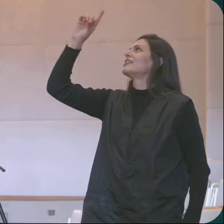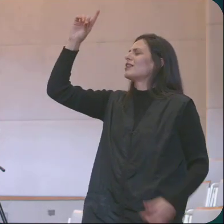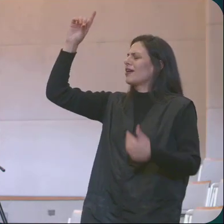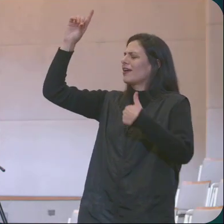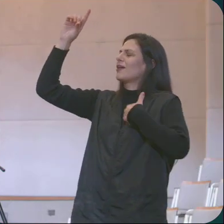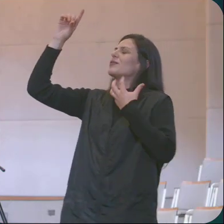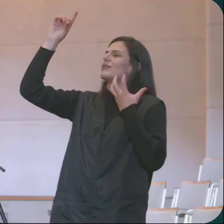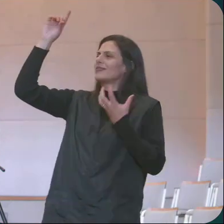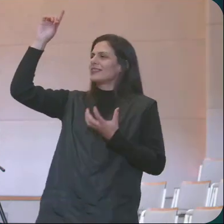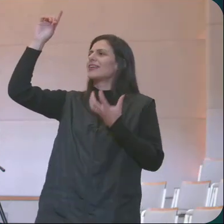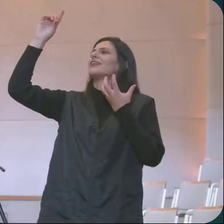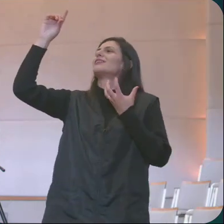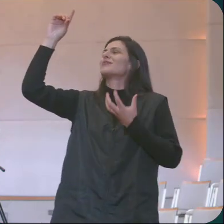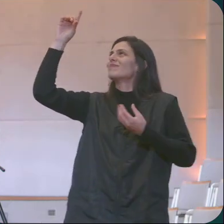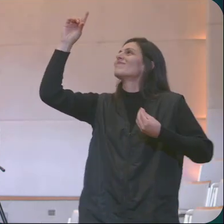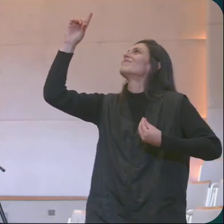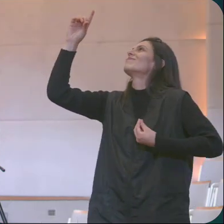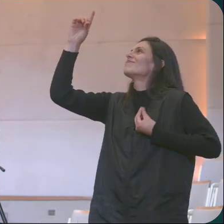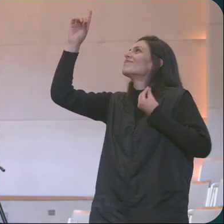quero